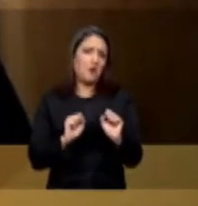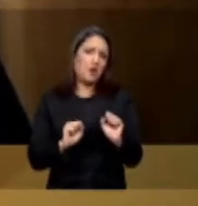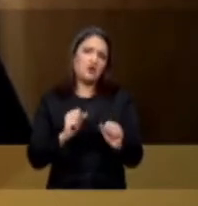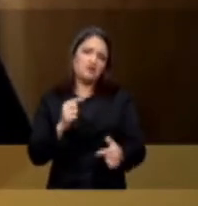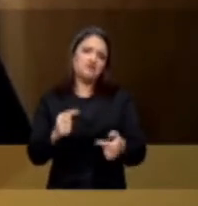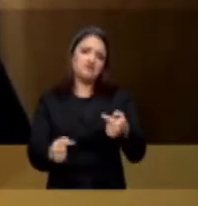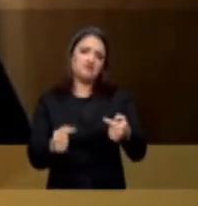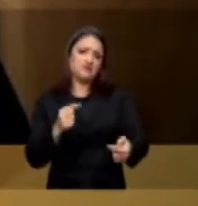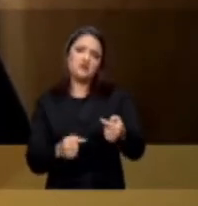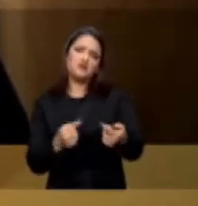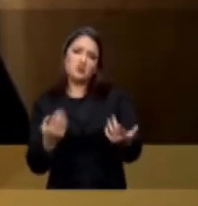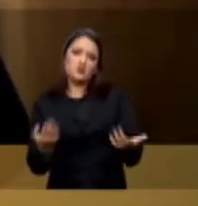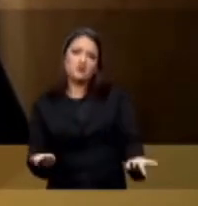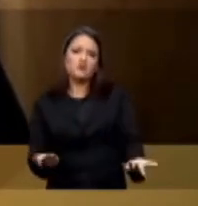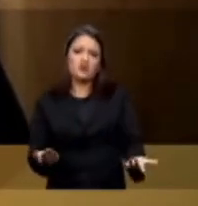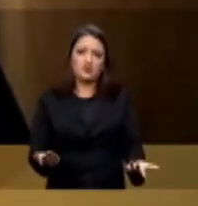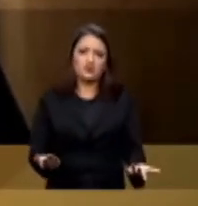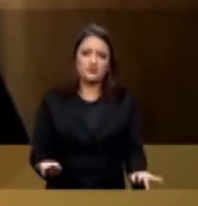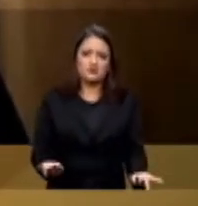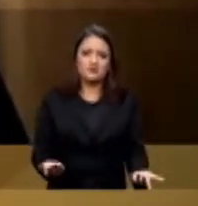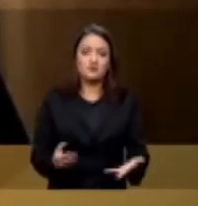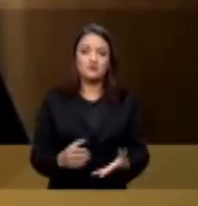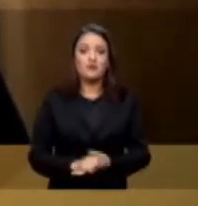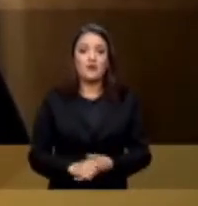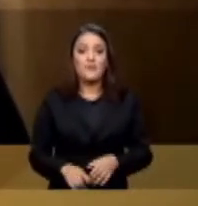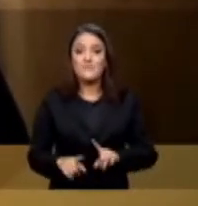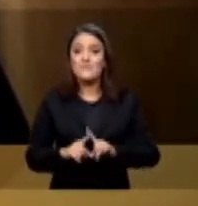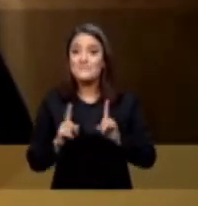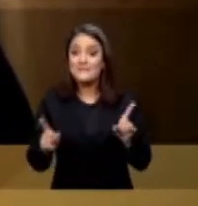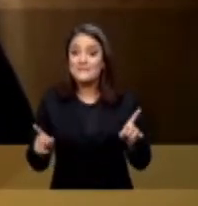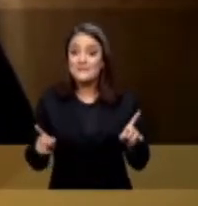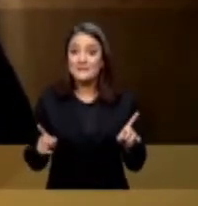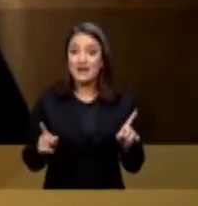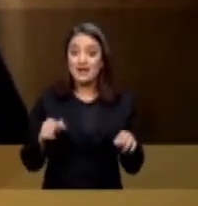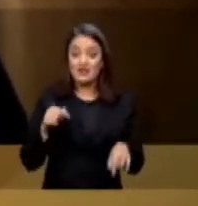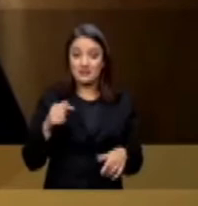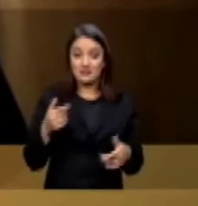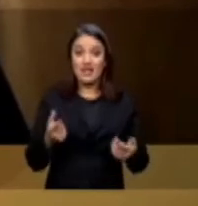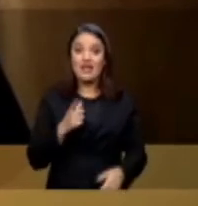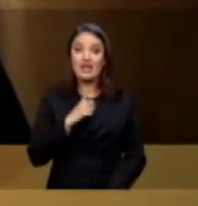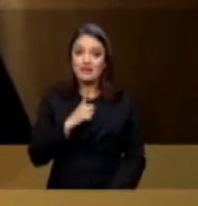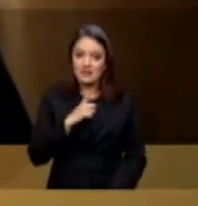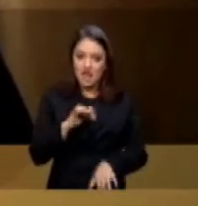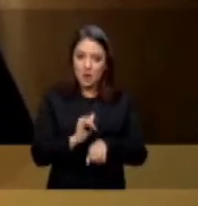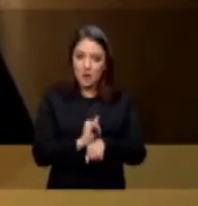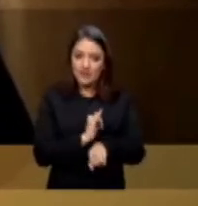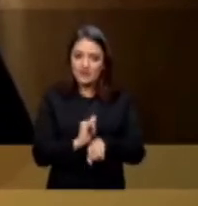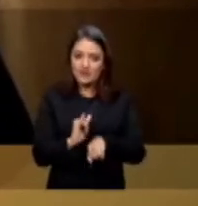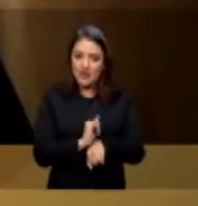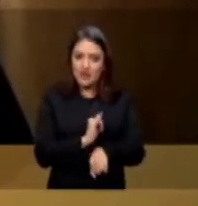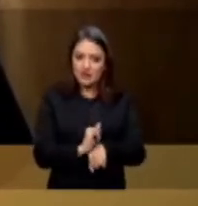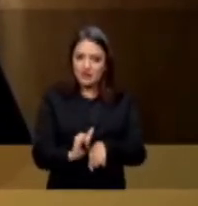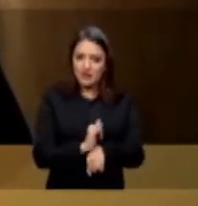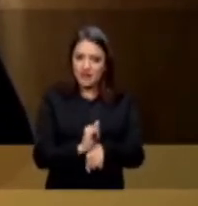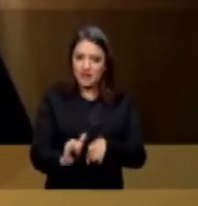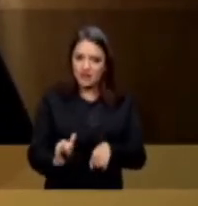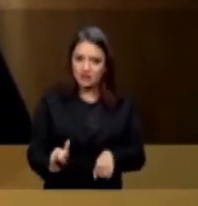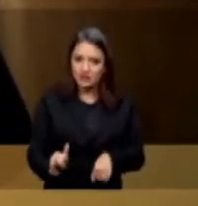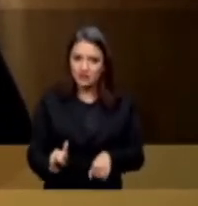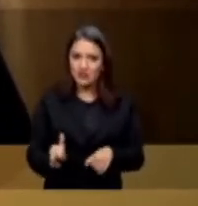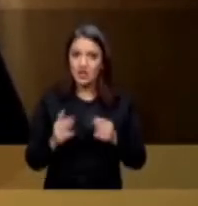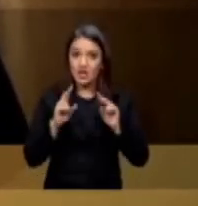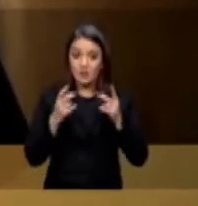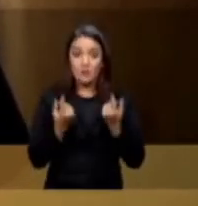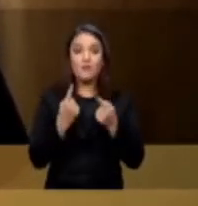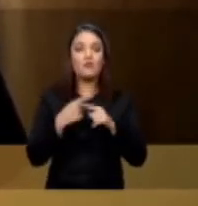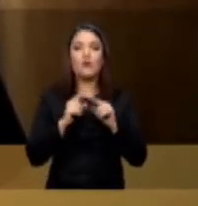discutir se esse regramento é uma violência. Mas não, aqui houve uma estratégia com relação a